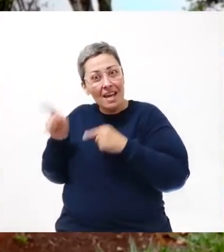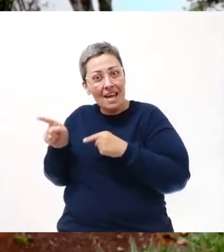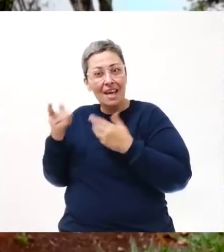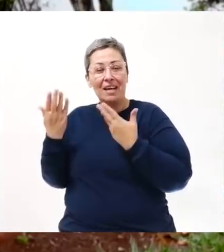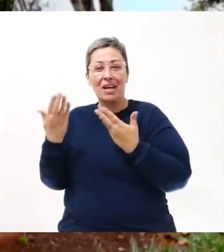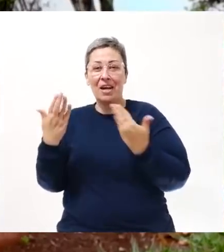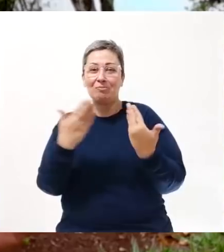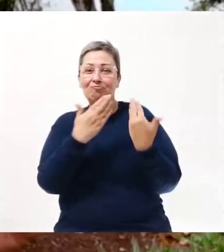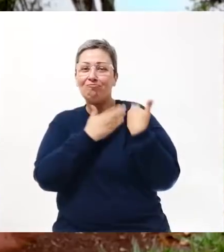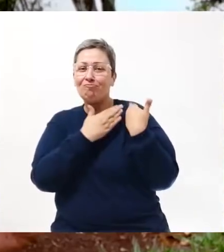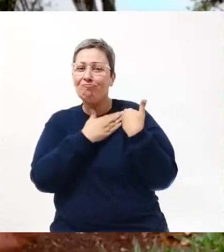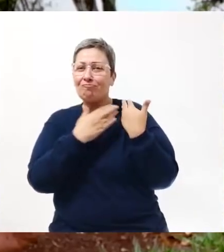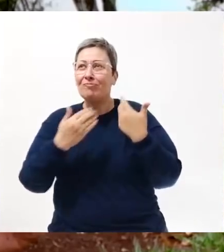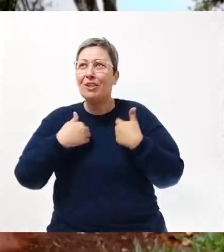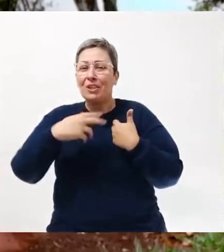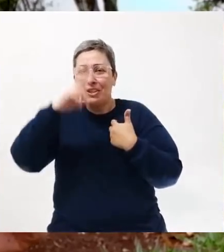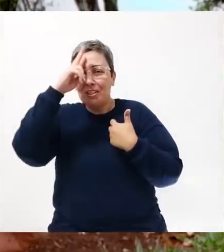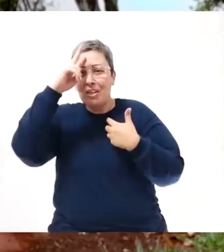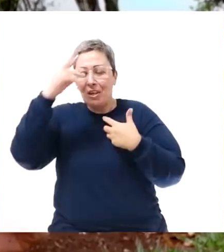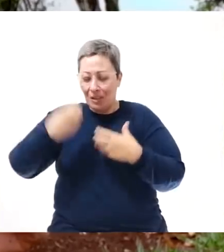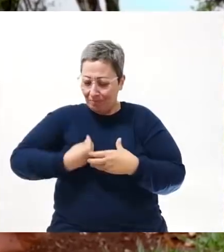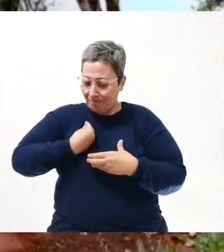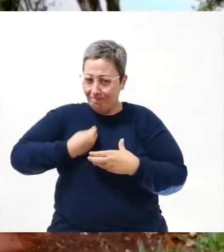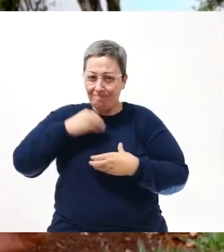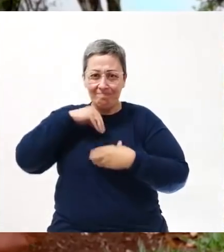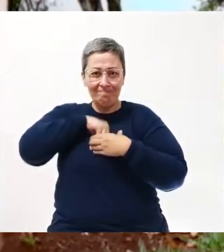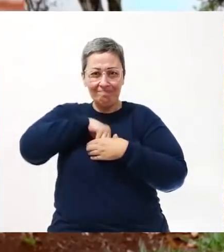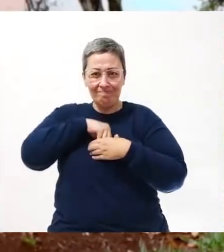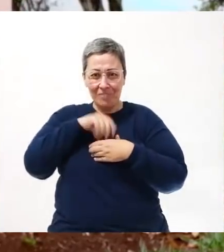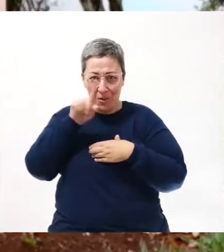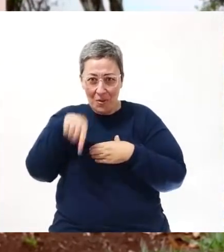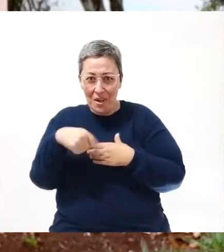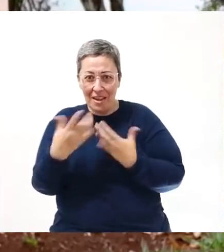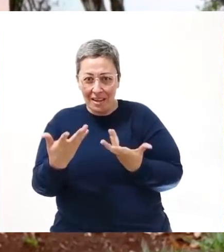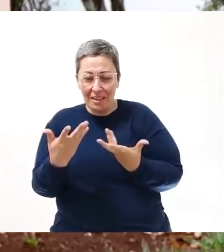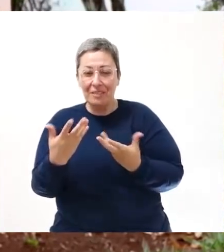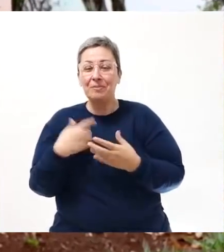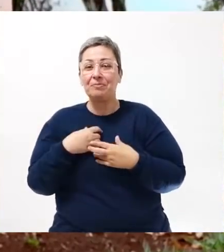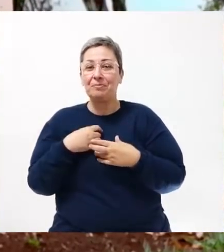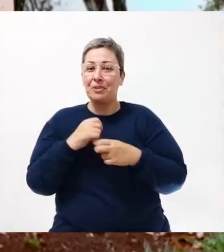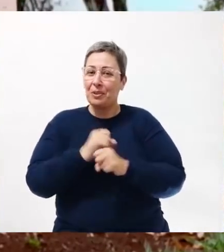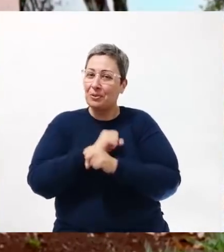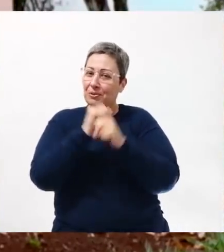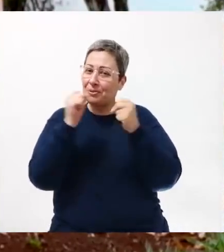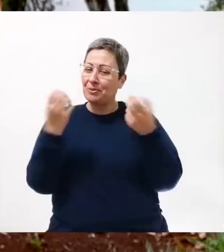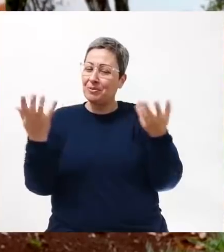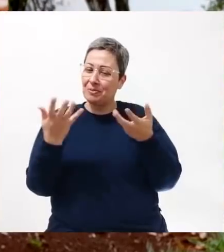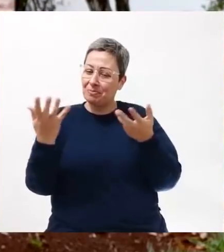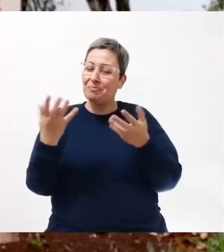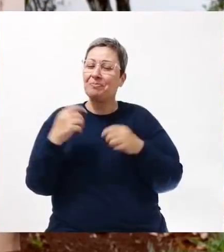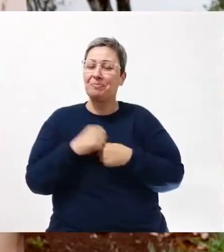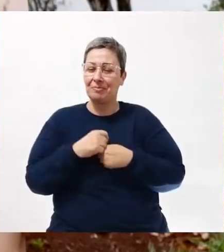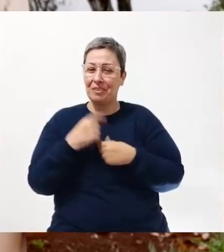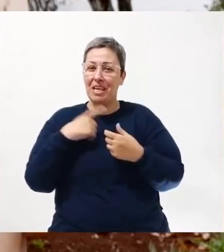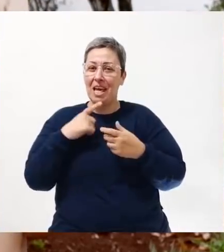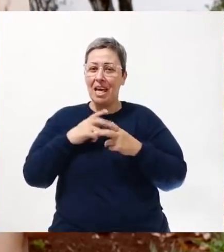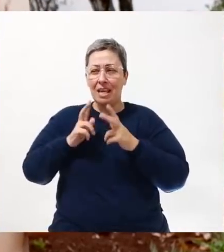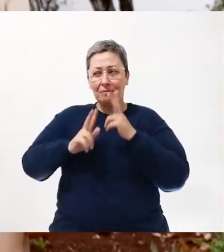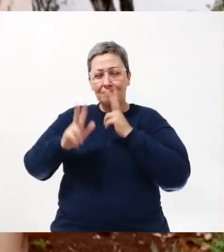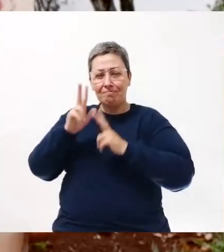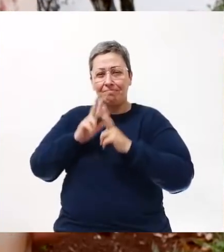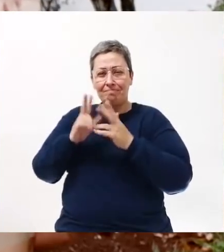mesmo, foi ela quem me acordou nesta manhã. Não foi isso, Vaninha? Foi